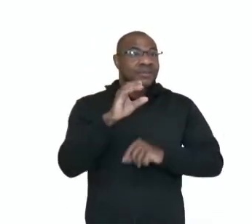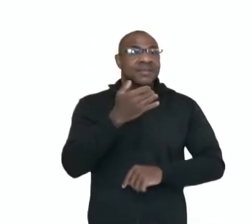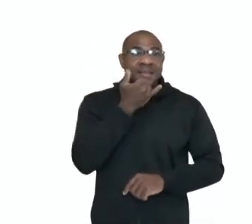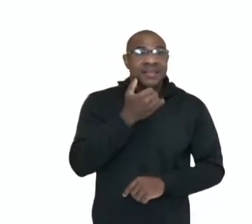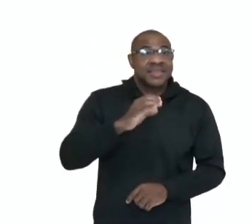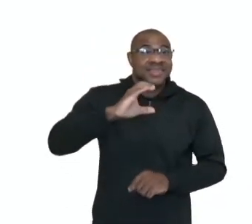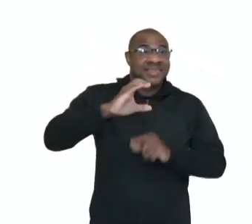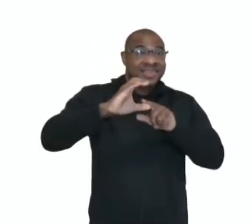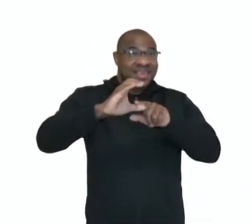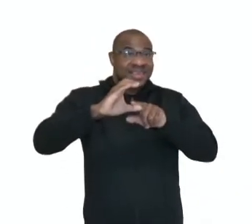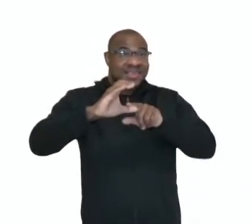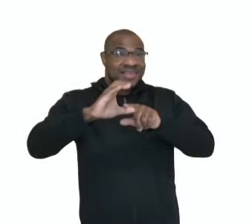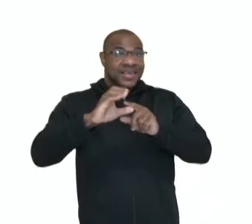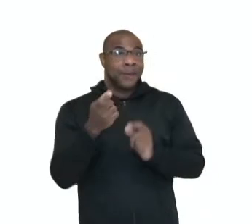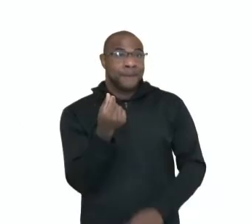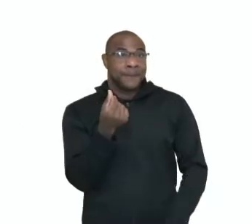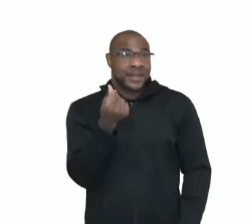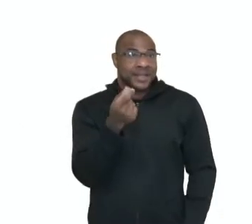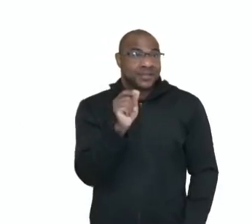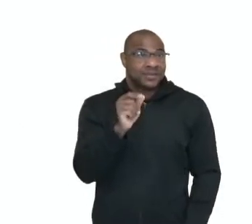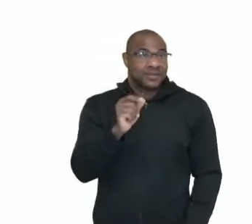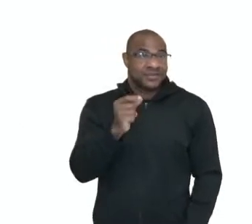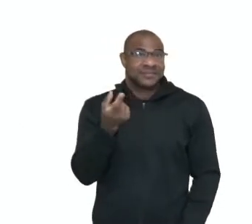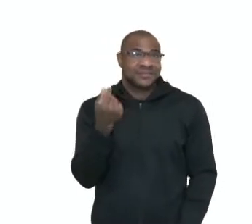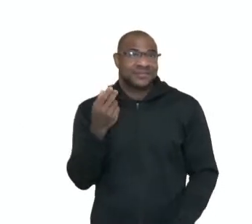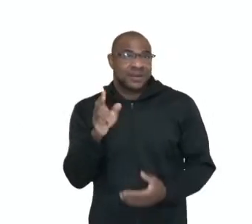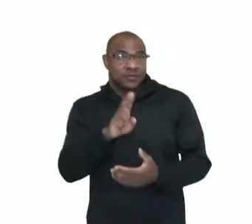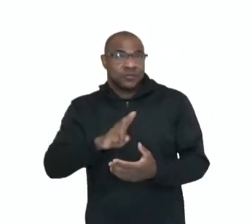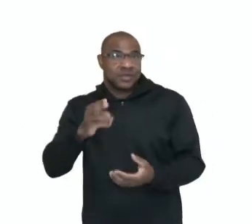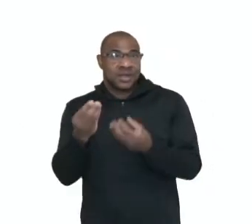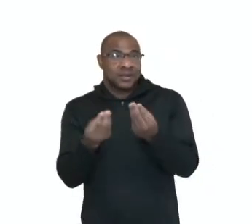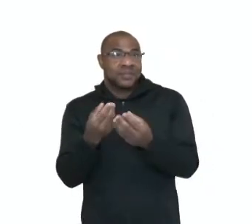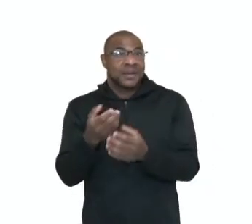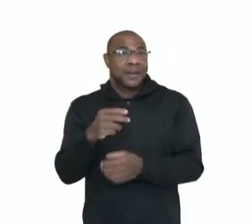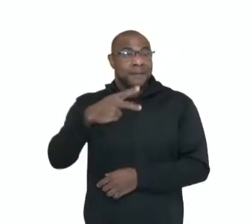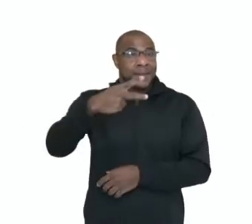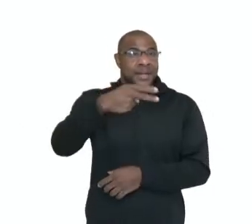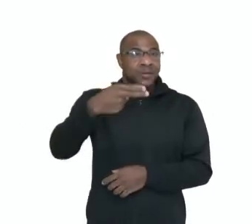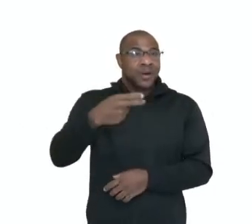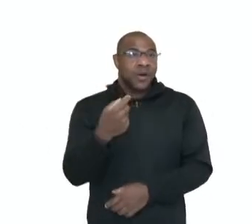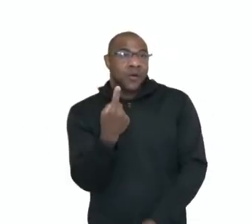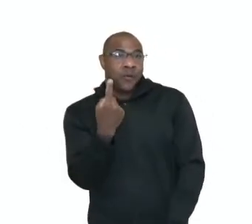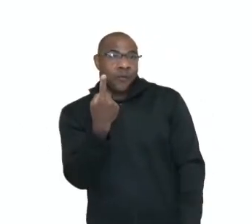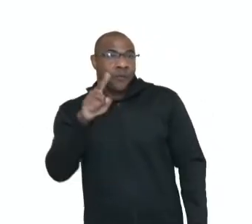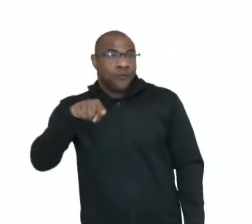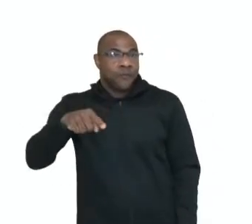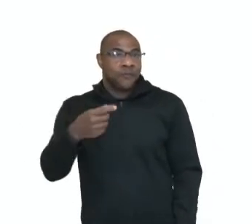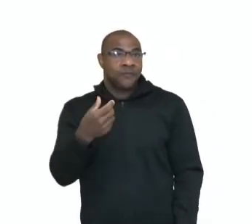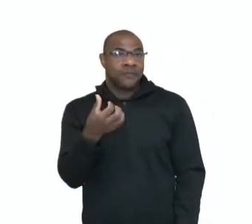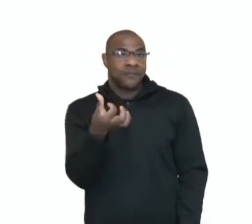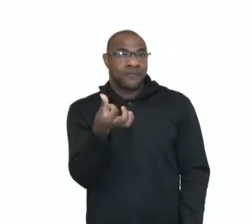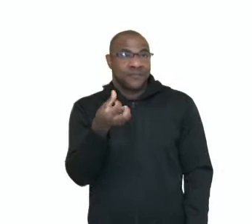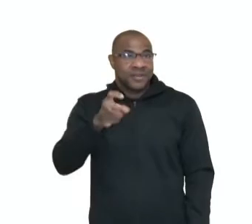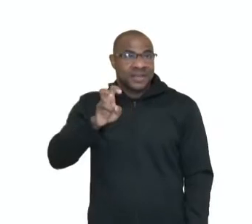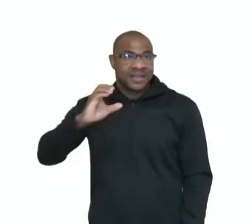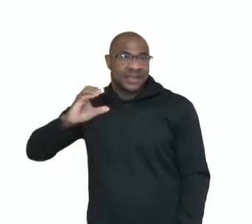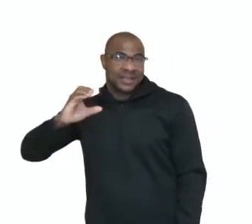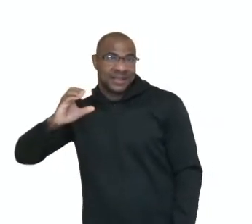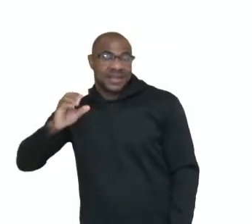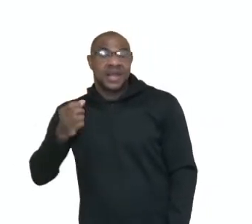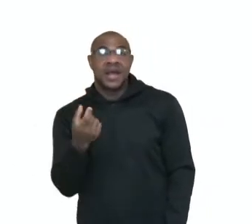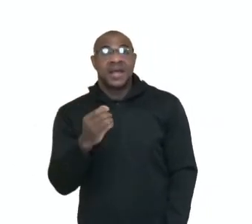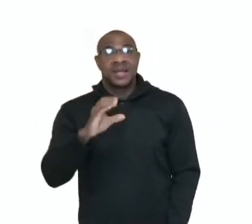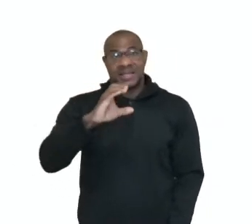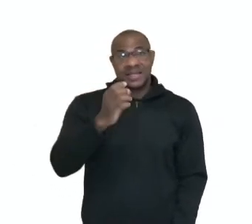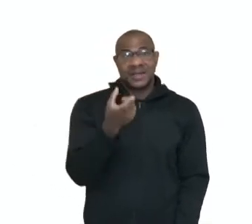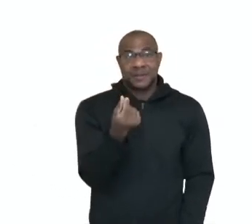função. Destaque aqui que essa é a função que você vai usar. Na qual P representa o preço de venda e C o preço de custo de